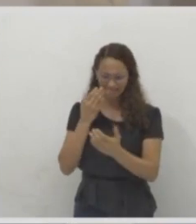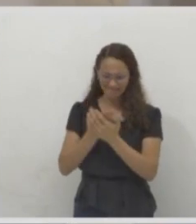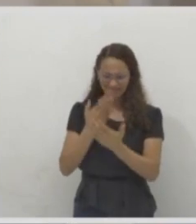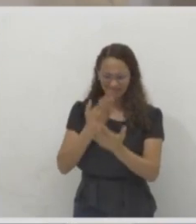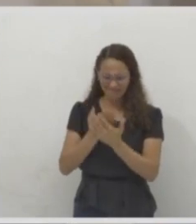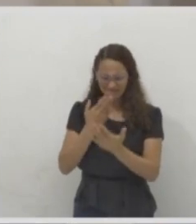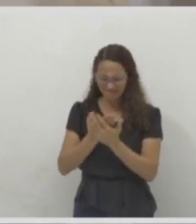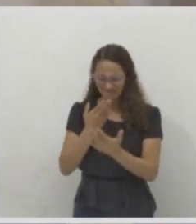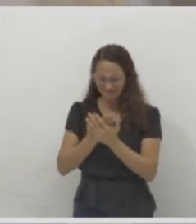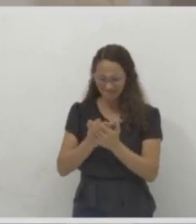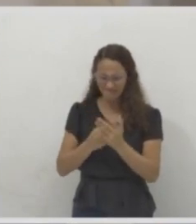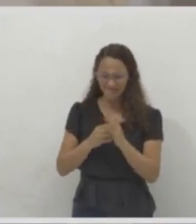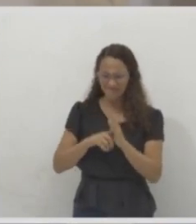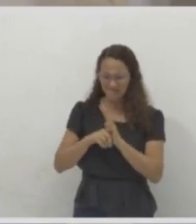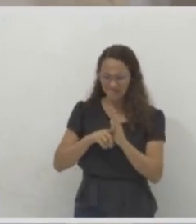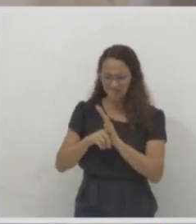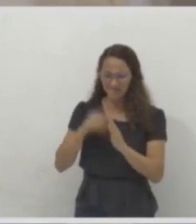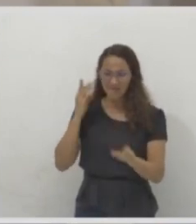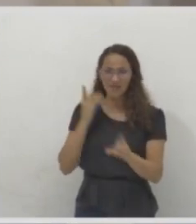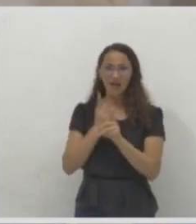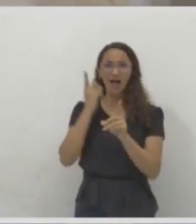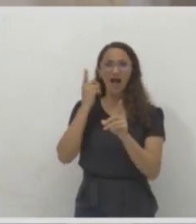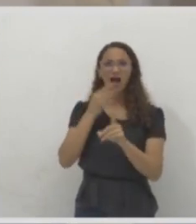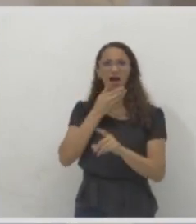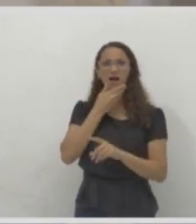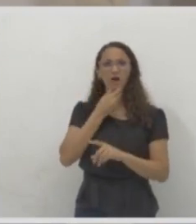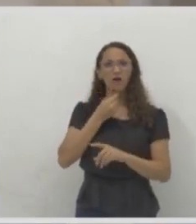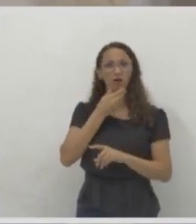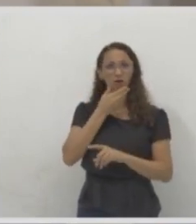o Charles Goodyear, conseguiu